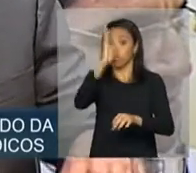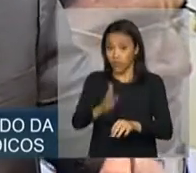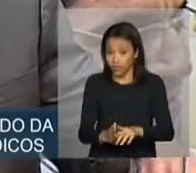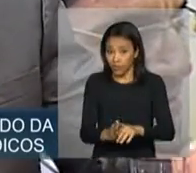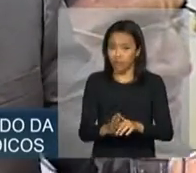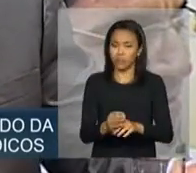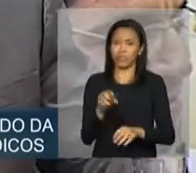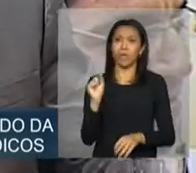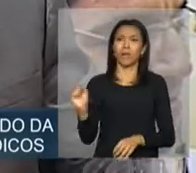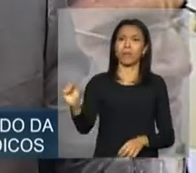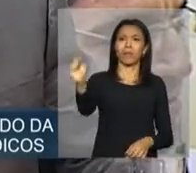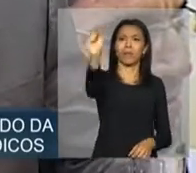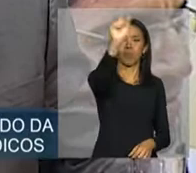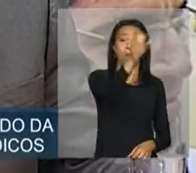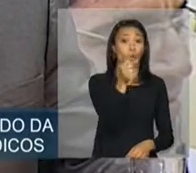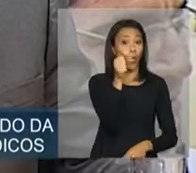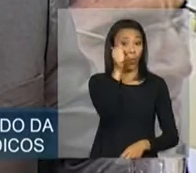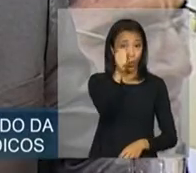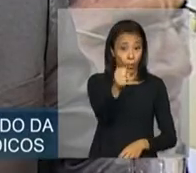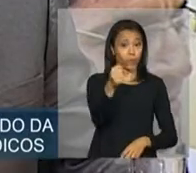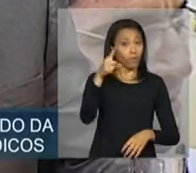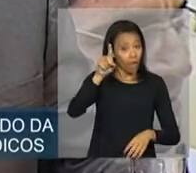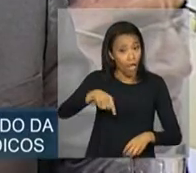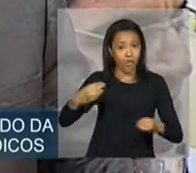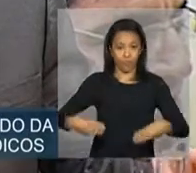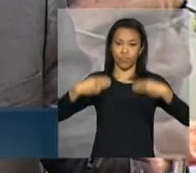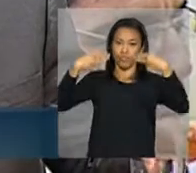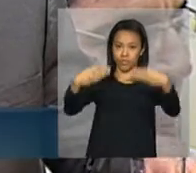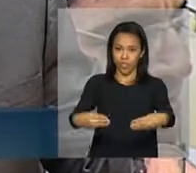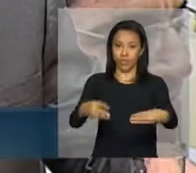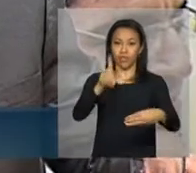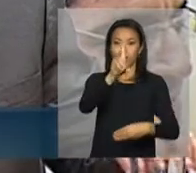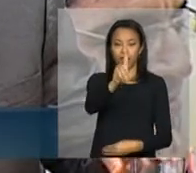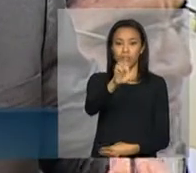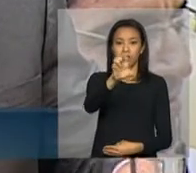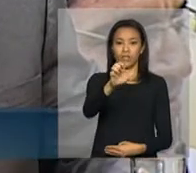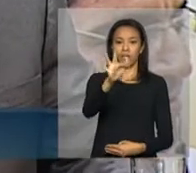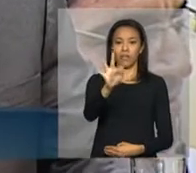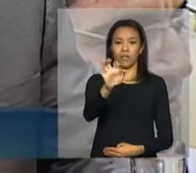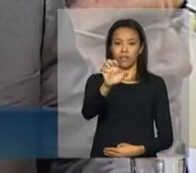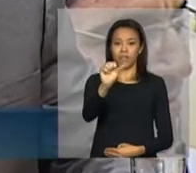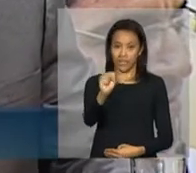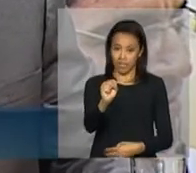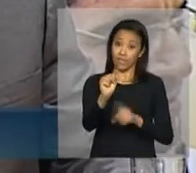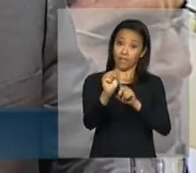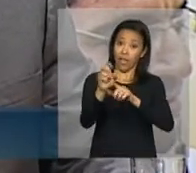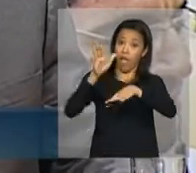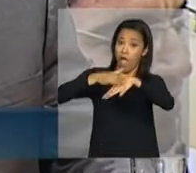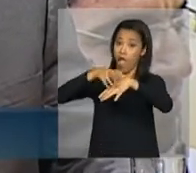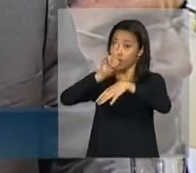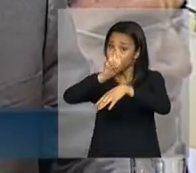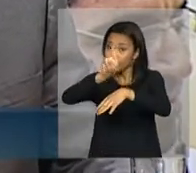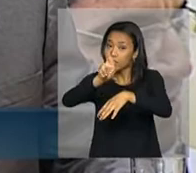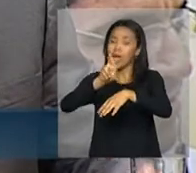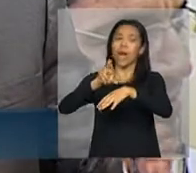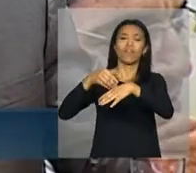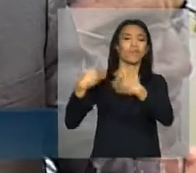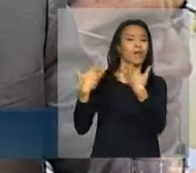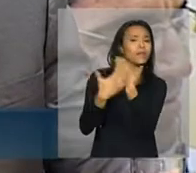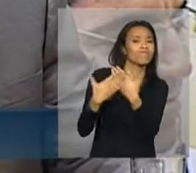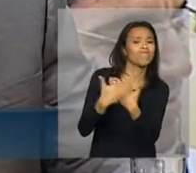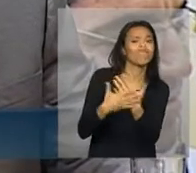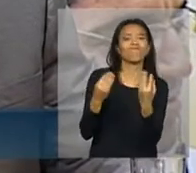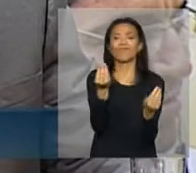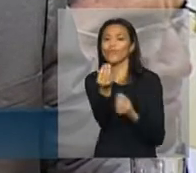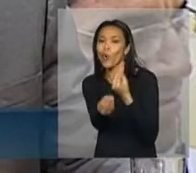essas 8 capitais Ministério da Defesa vai participar de todo o processo de acolhimento recepção esses médicos ficam